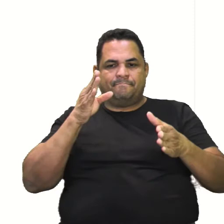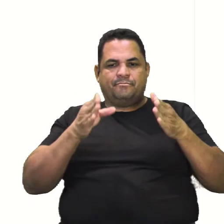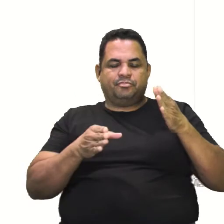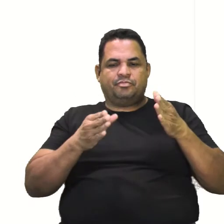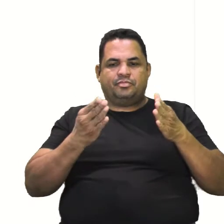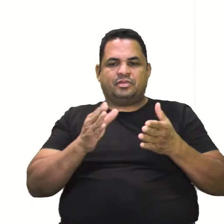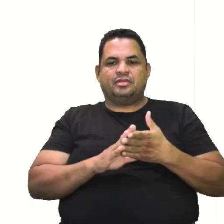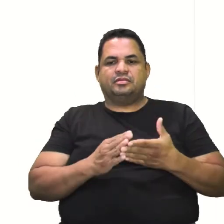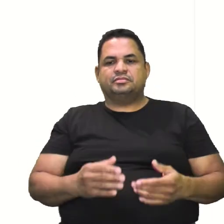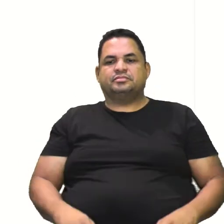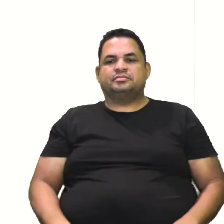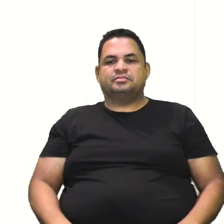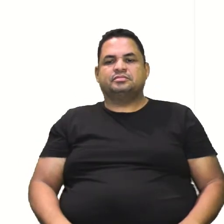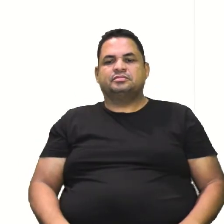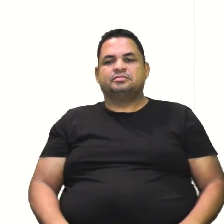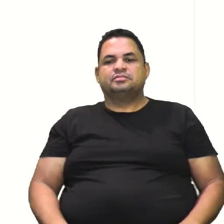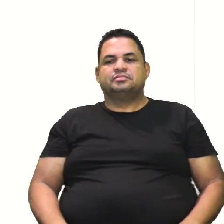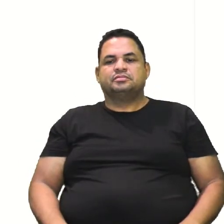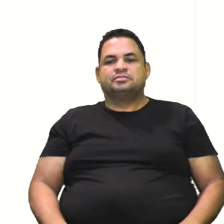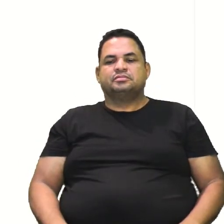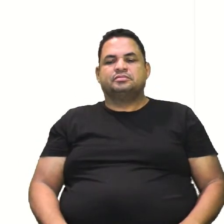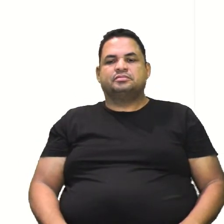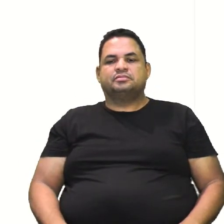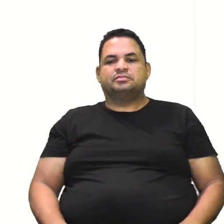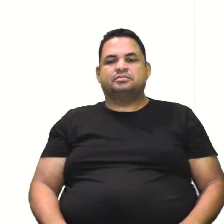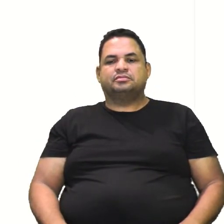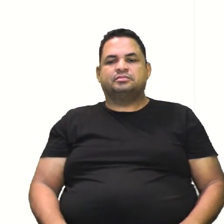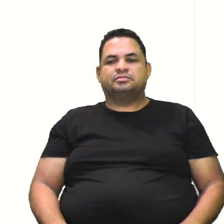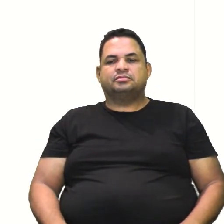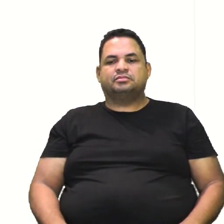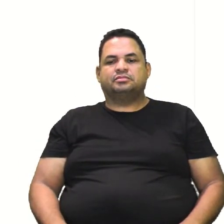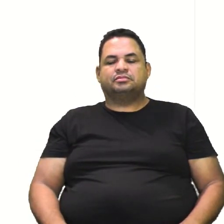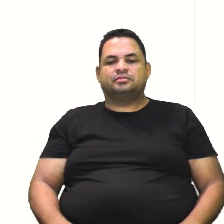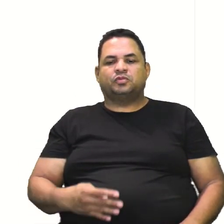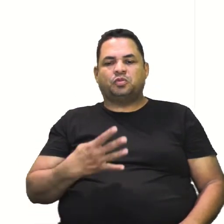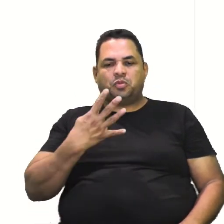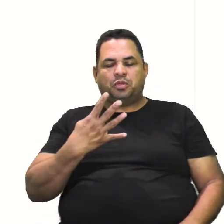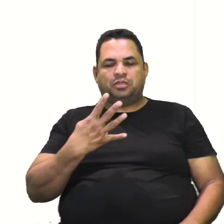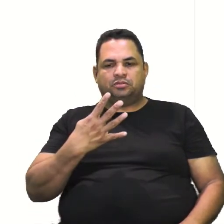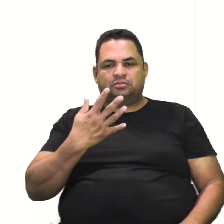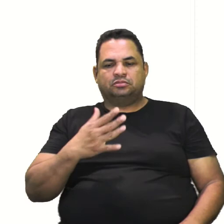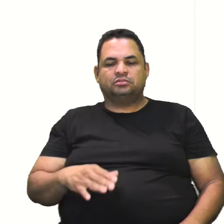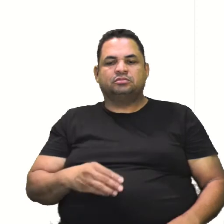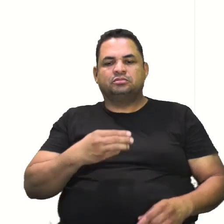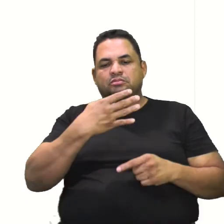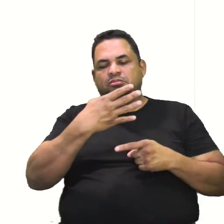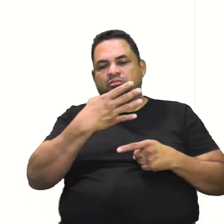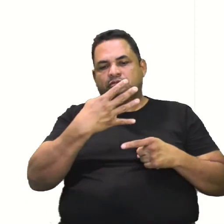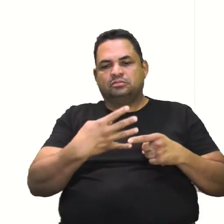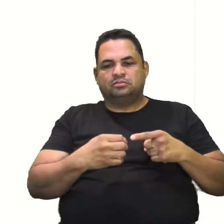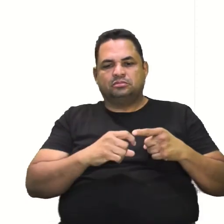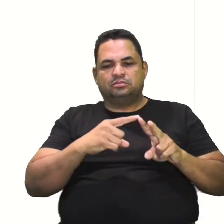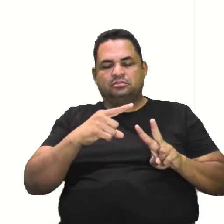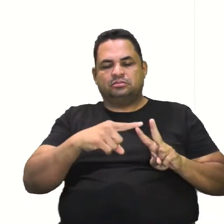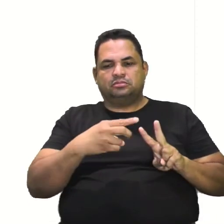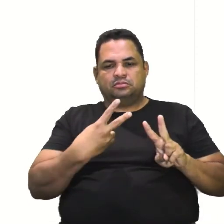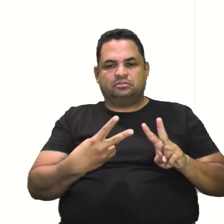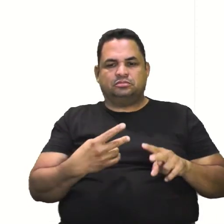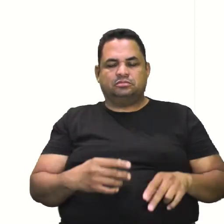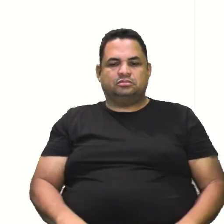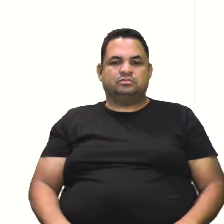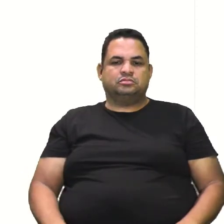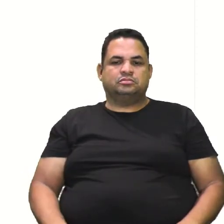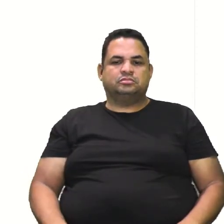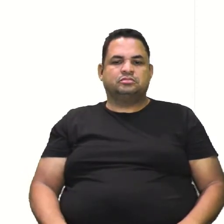eu devo 2 e devo 3, devo 5, só tem 1 para pagar, fiquei devendo 4. Sobre a raiz de